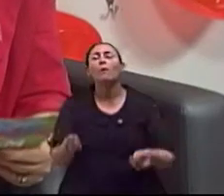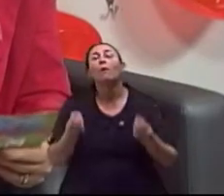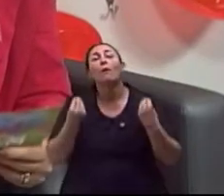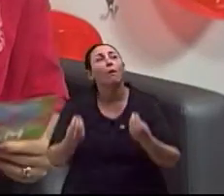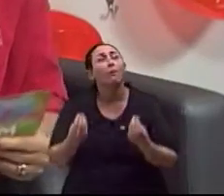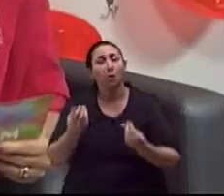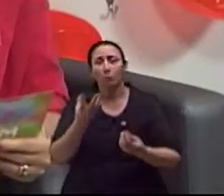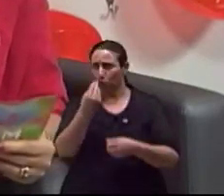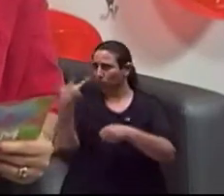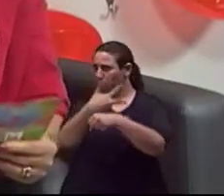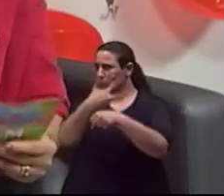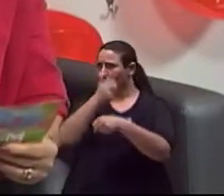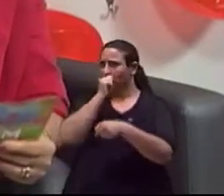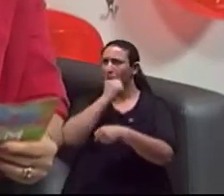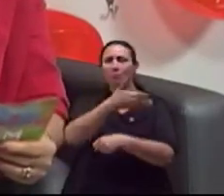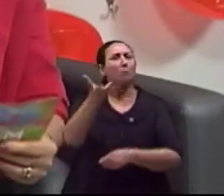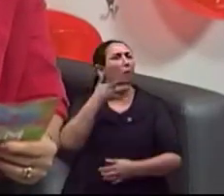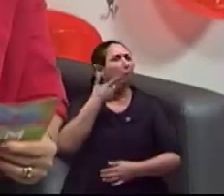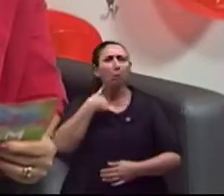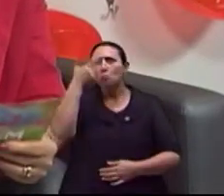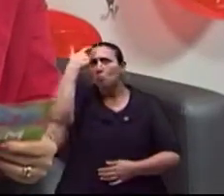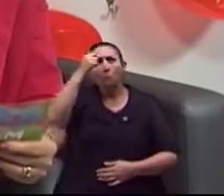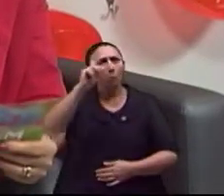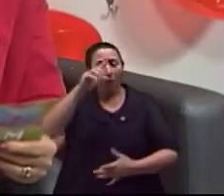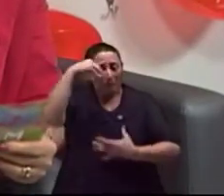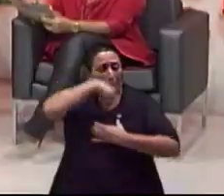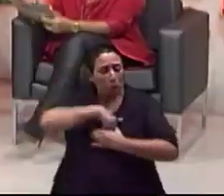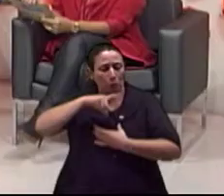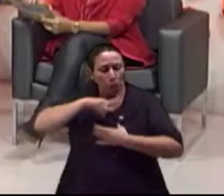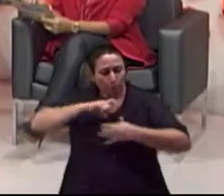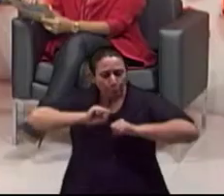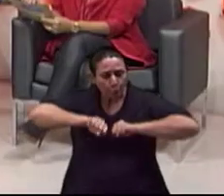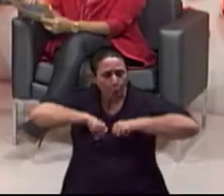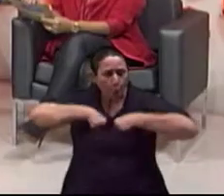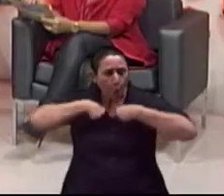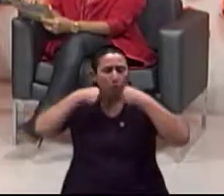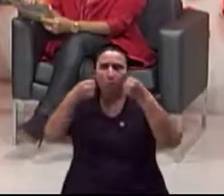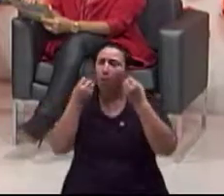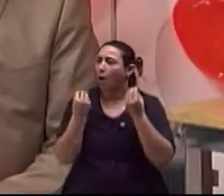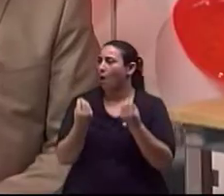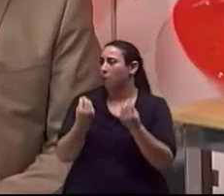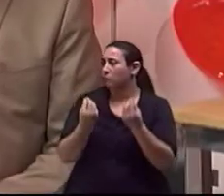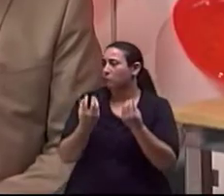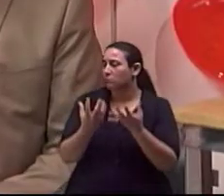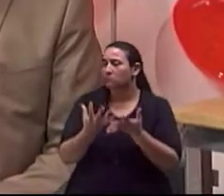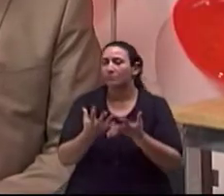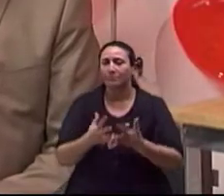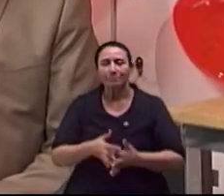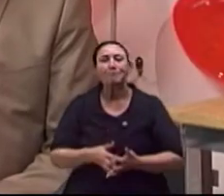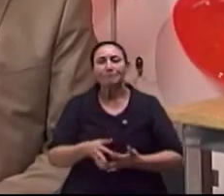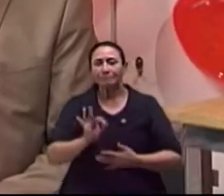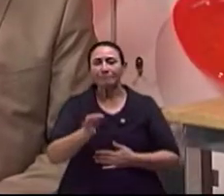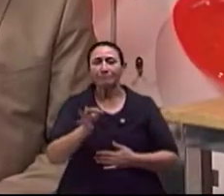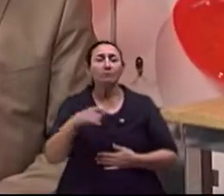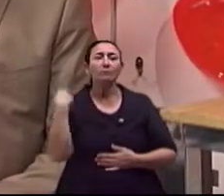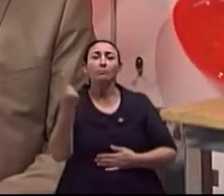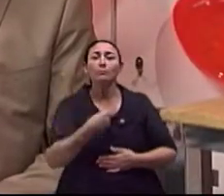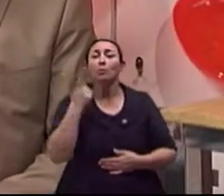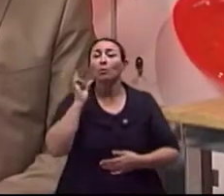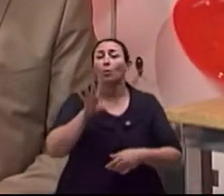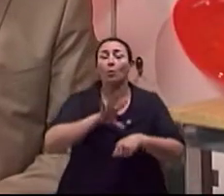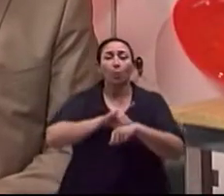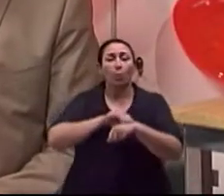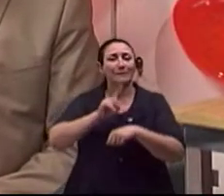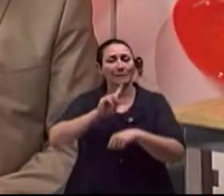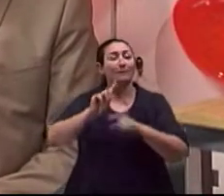professora eu não sabia que eu tinha tanta força dentro de mim exato então não só quando adoecemos mas quando estamos buscando